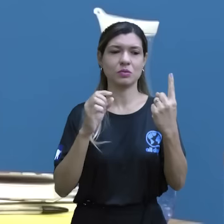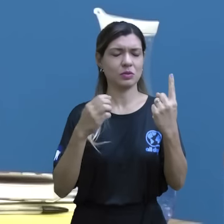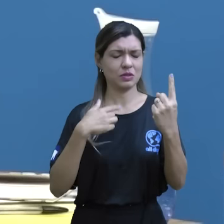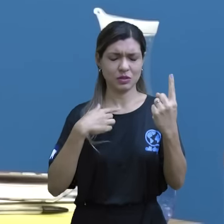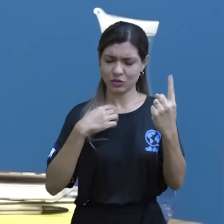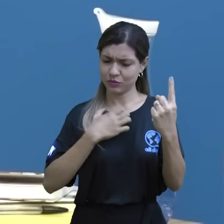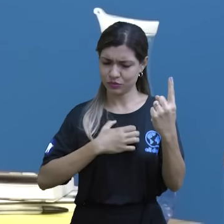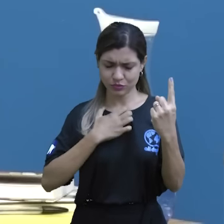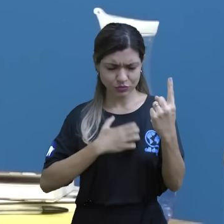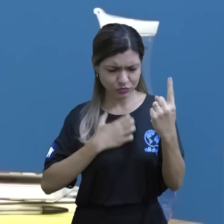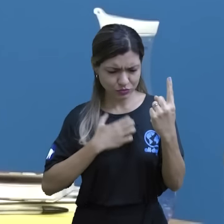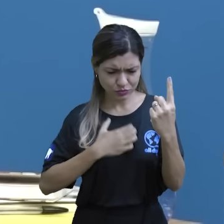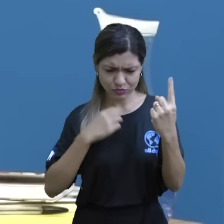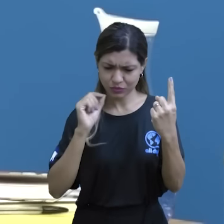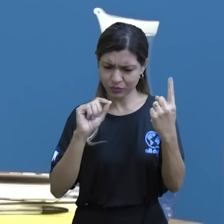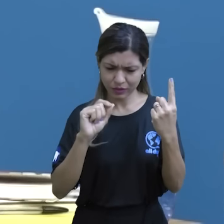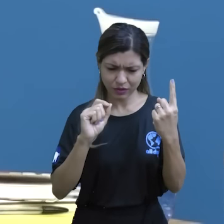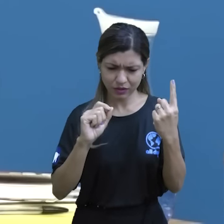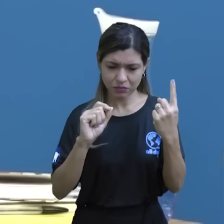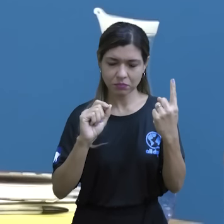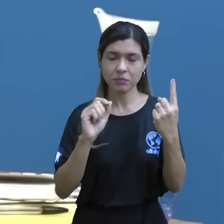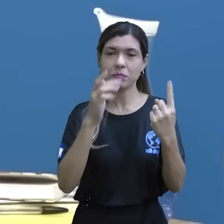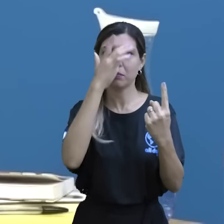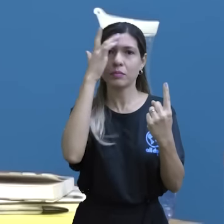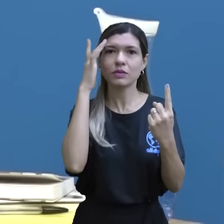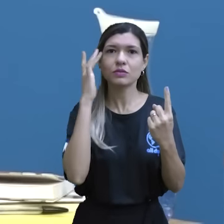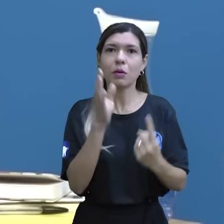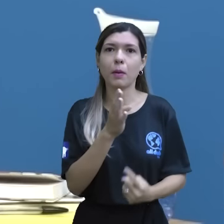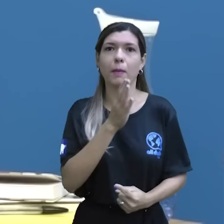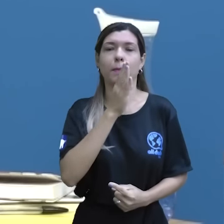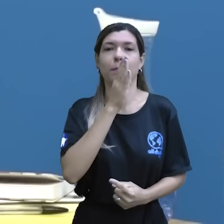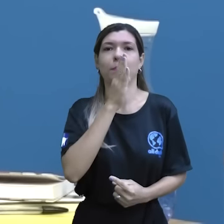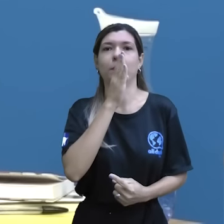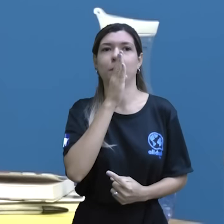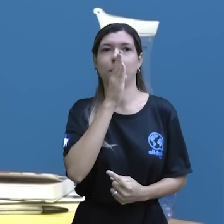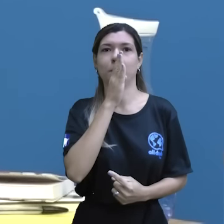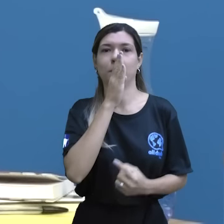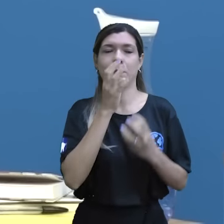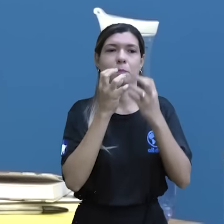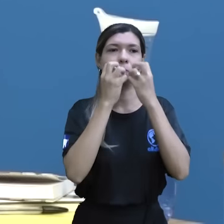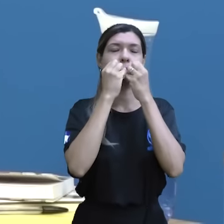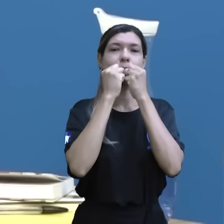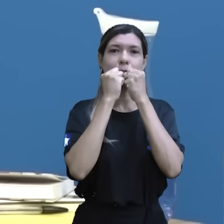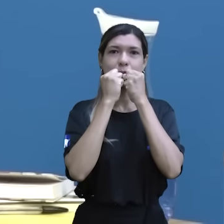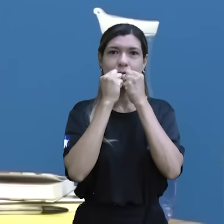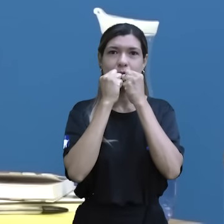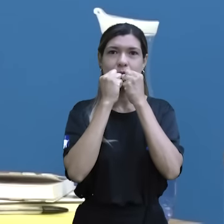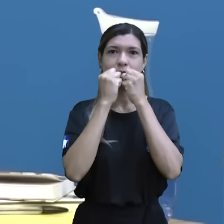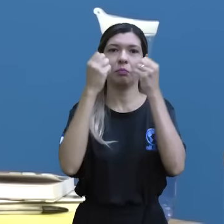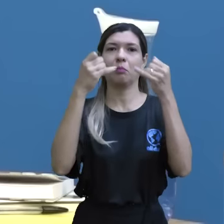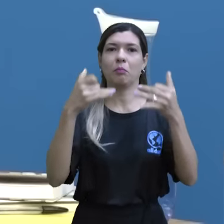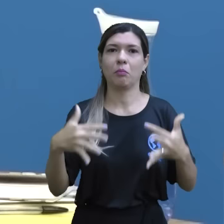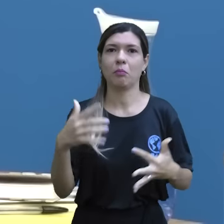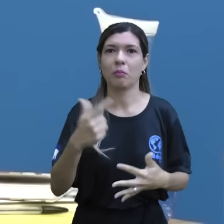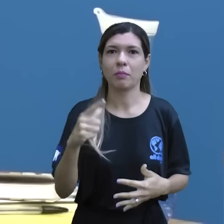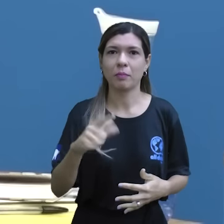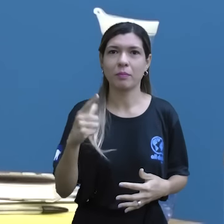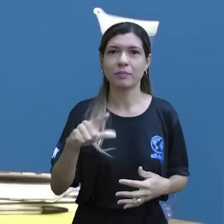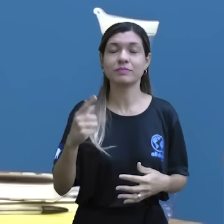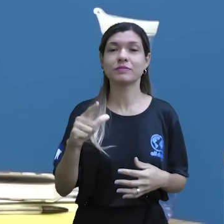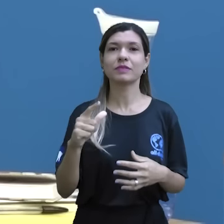dele, depois vamos conversar sobre tudo isso com essas duas convidadas mais que especiais, que são a